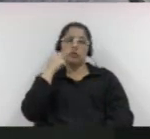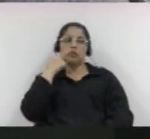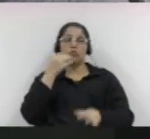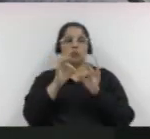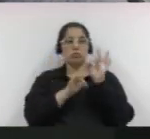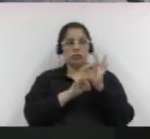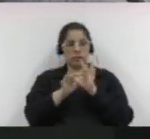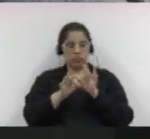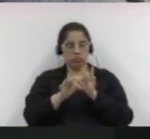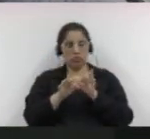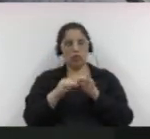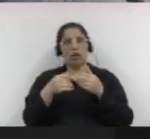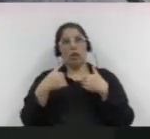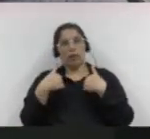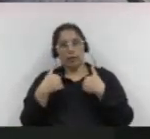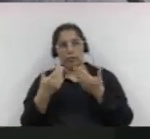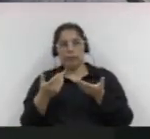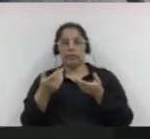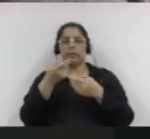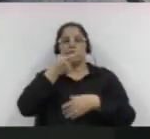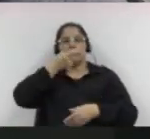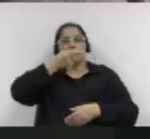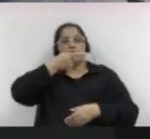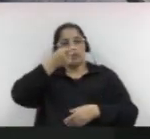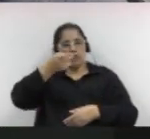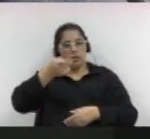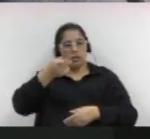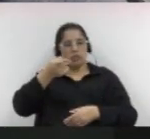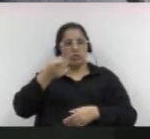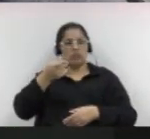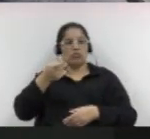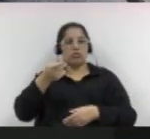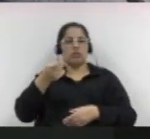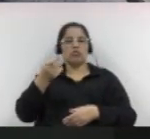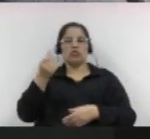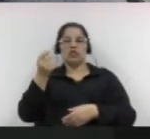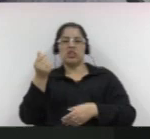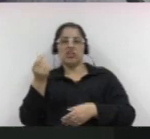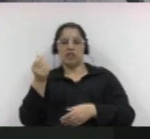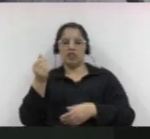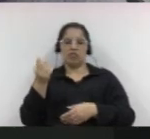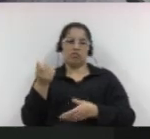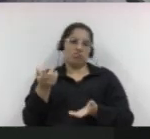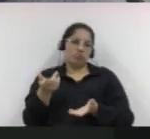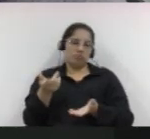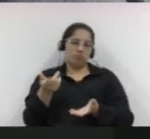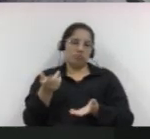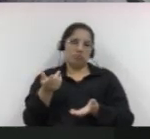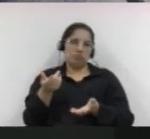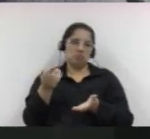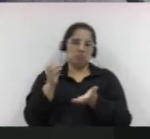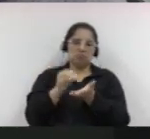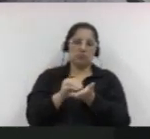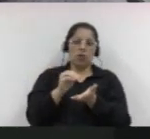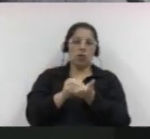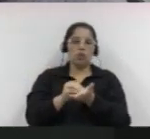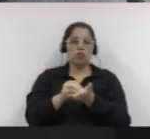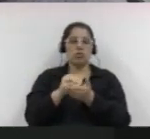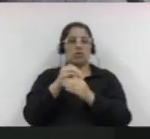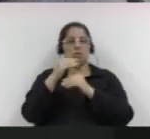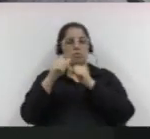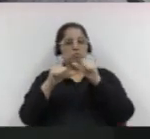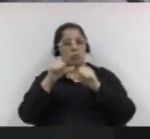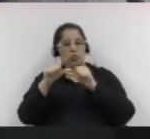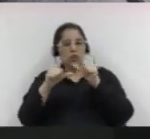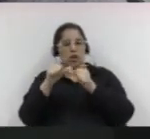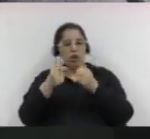falando sobre o aeroporto, realmente esse dinheiro mal investido, mal aplicado, tem solução sim. Eu, como executivo,